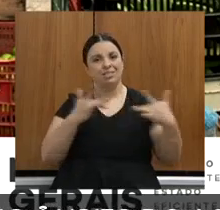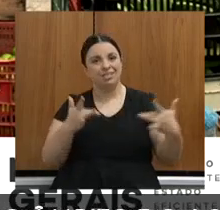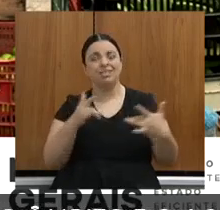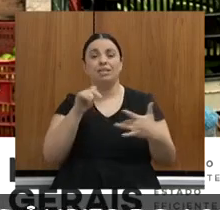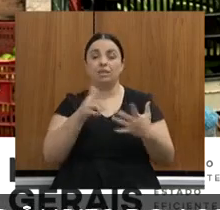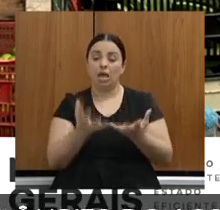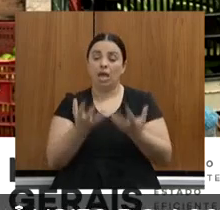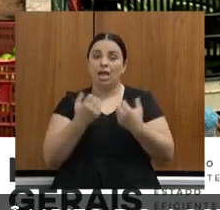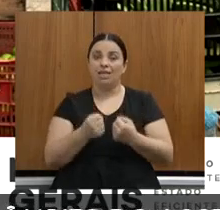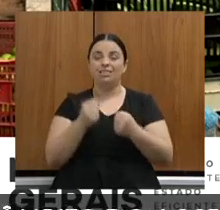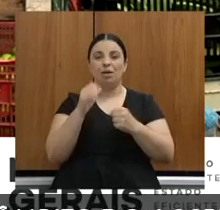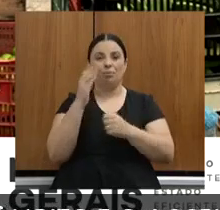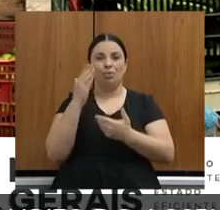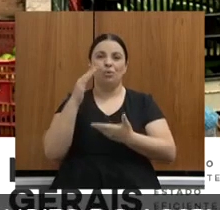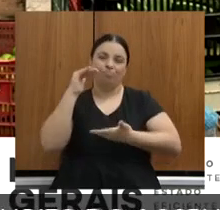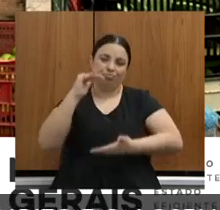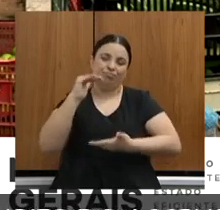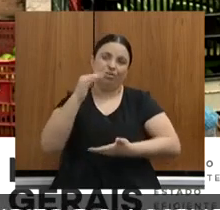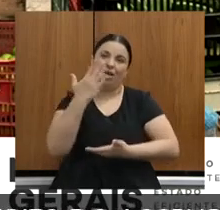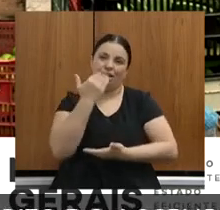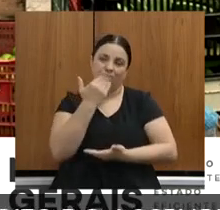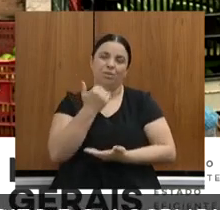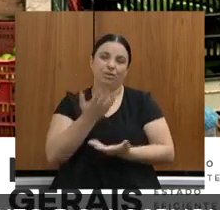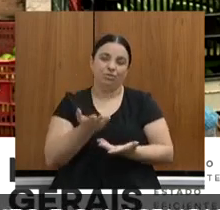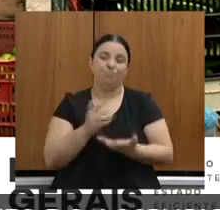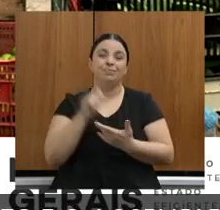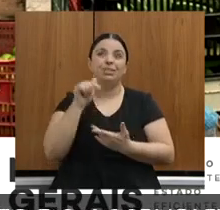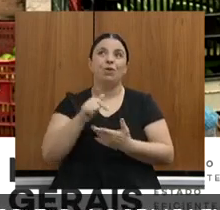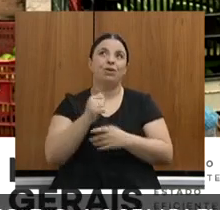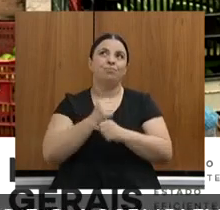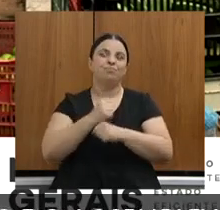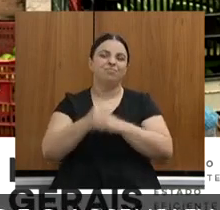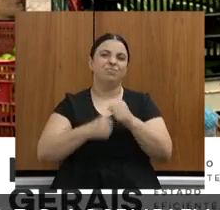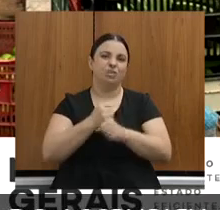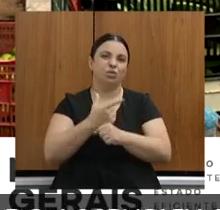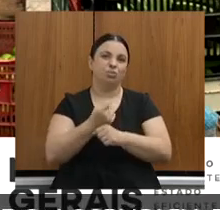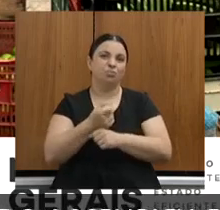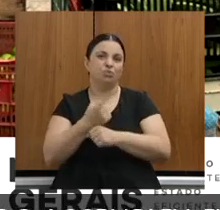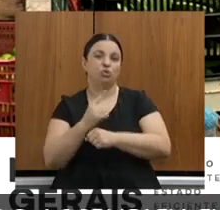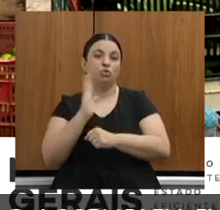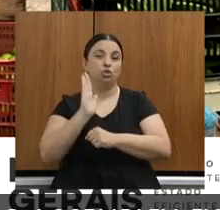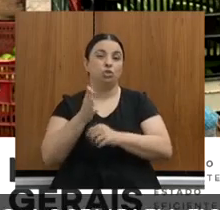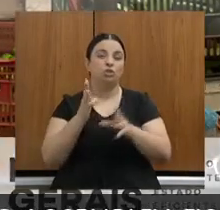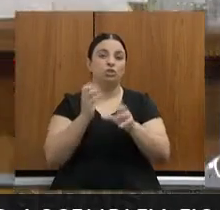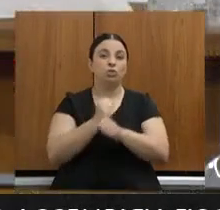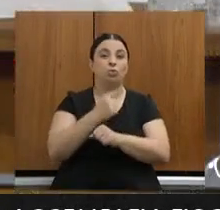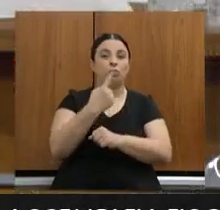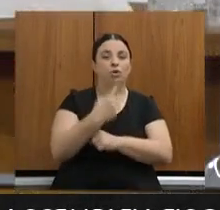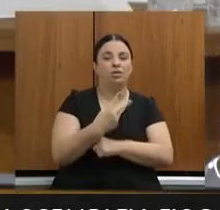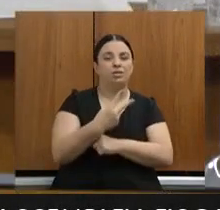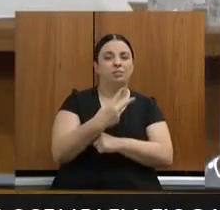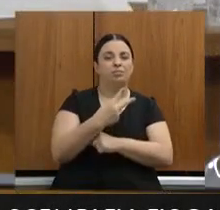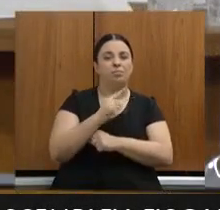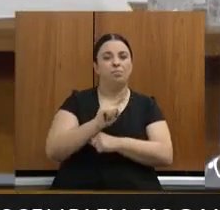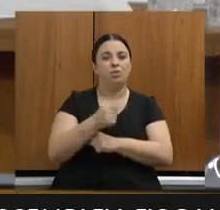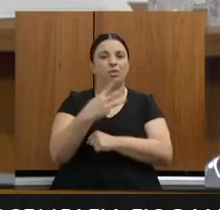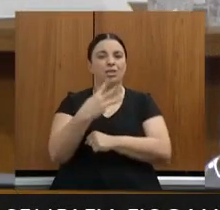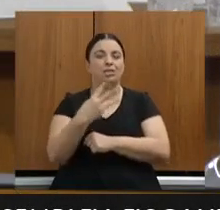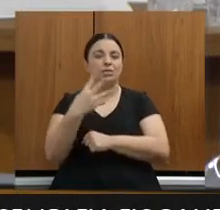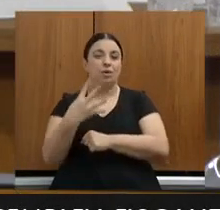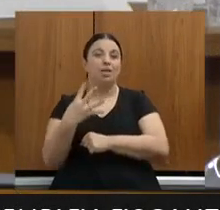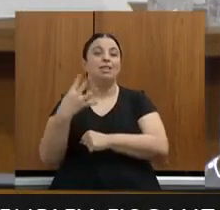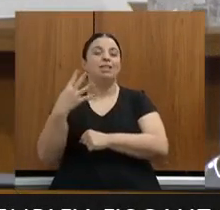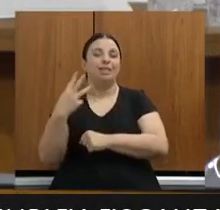esses alimentos adquiridos pelo programa Então esse ano já foram 2343 agricultores familiares